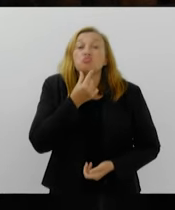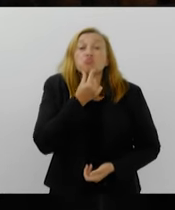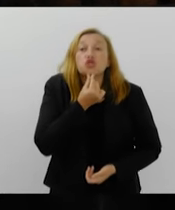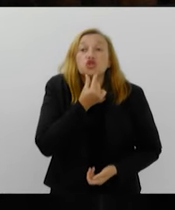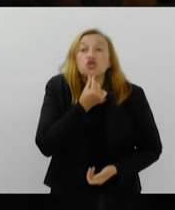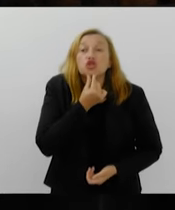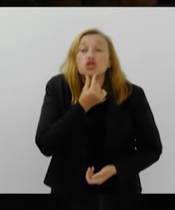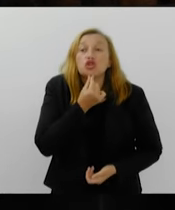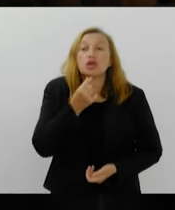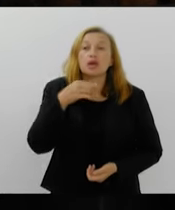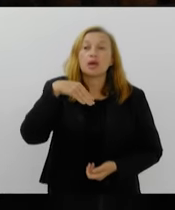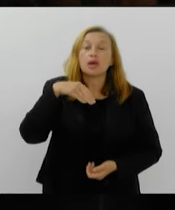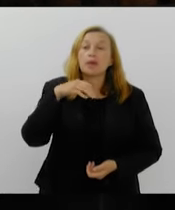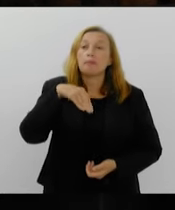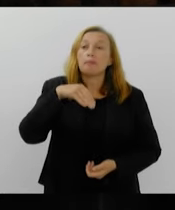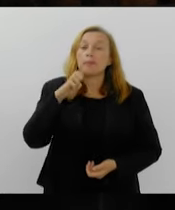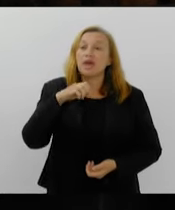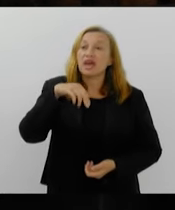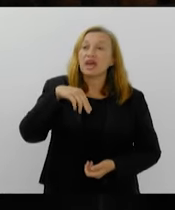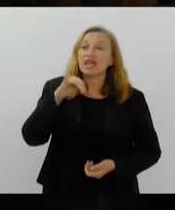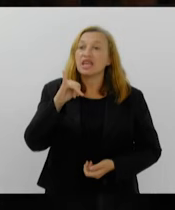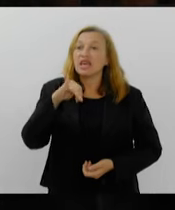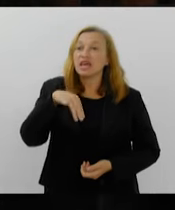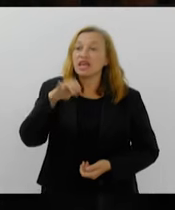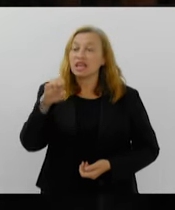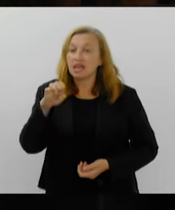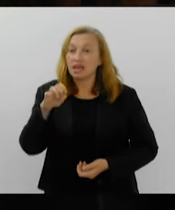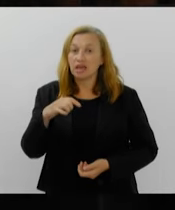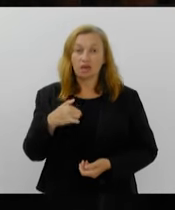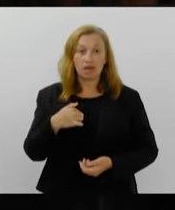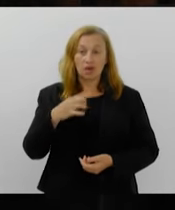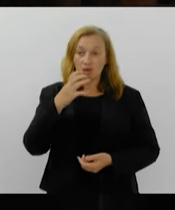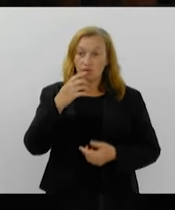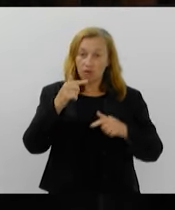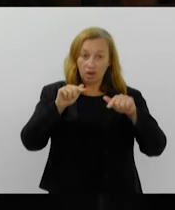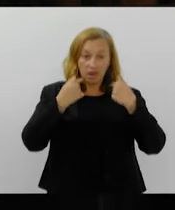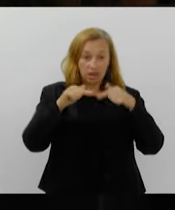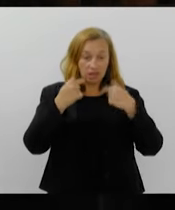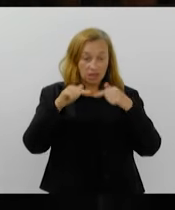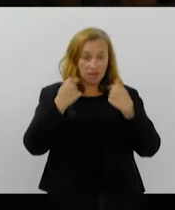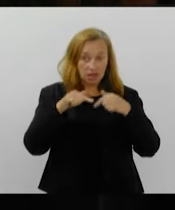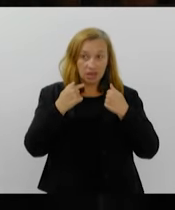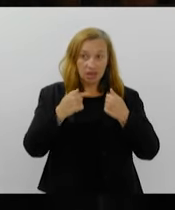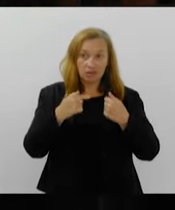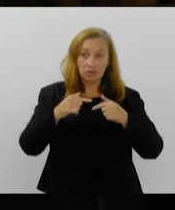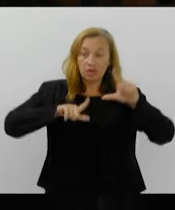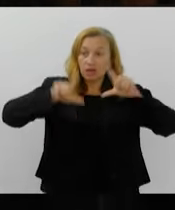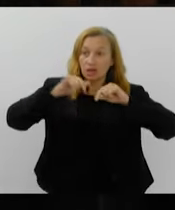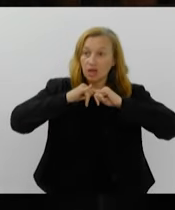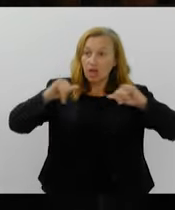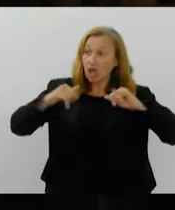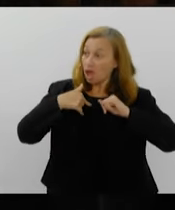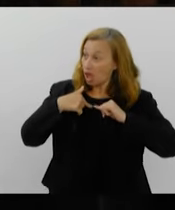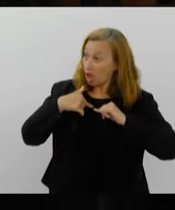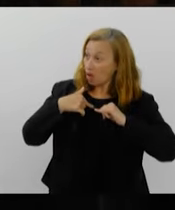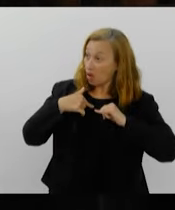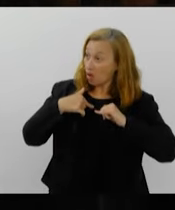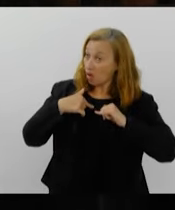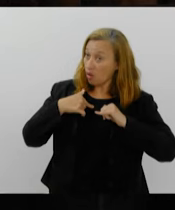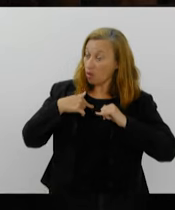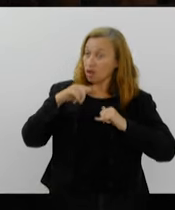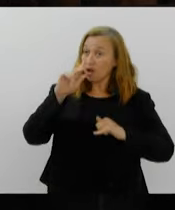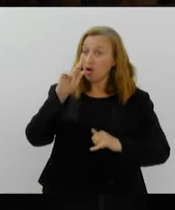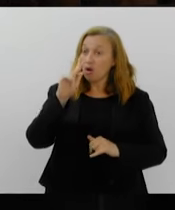utilizando o idioma neutro E aí fui criticado inclusive por boa parte da Imprensa dizendo que eu estava sendo